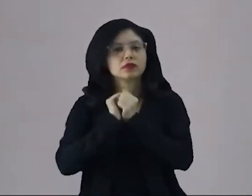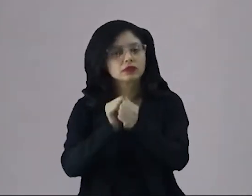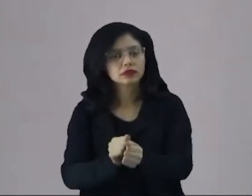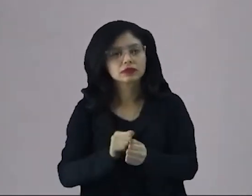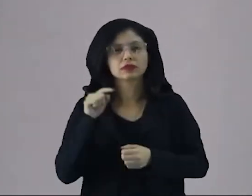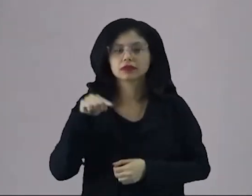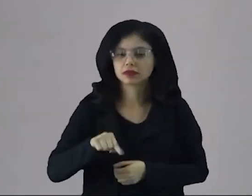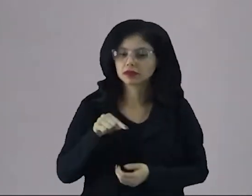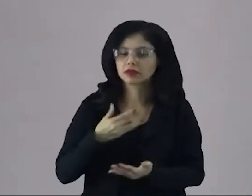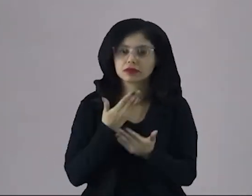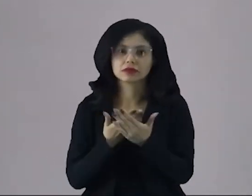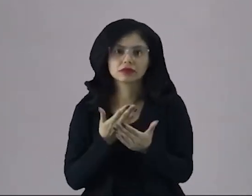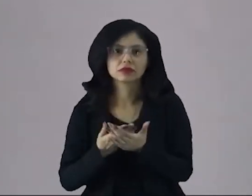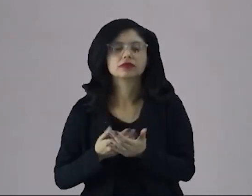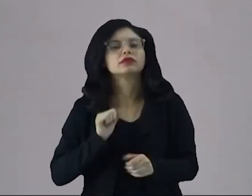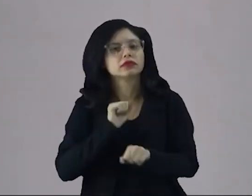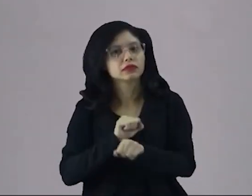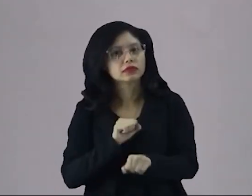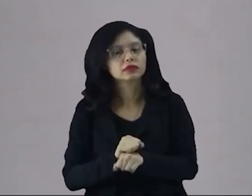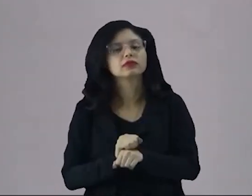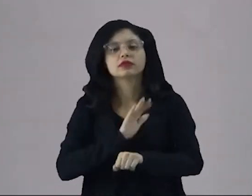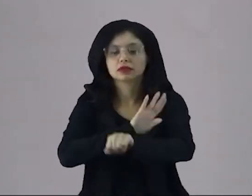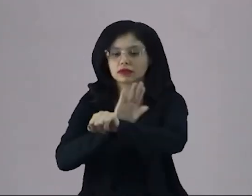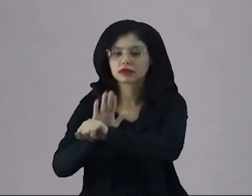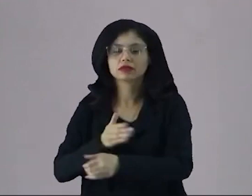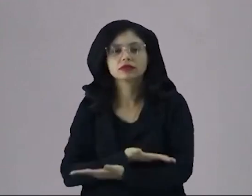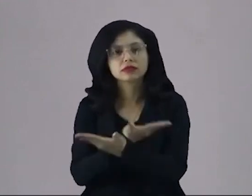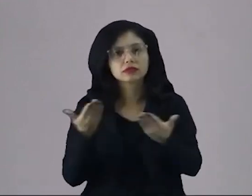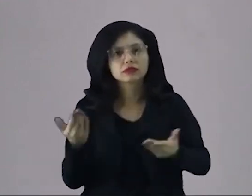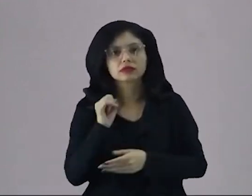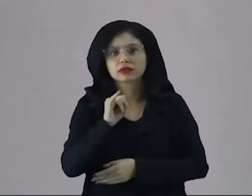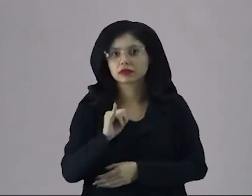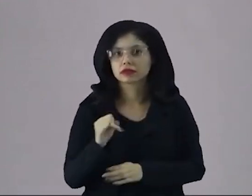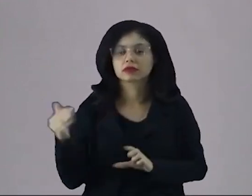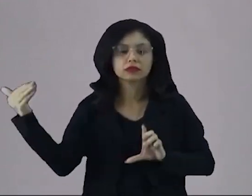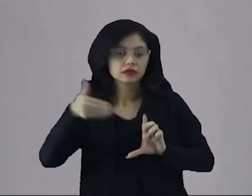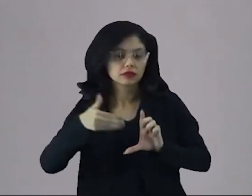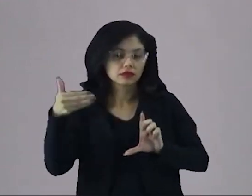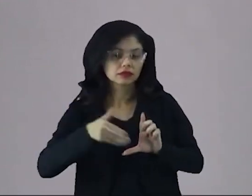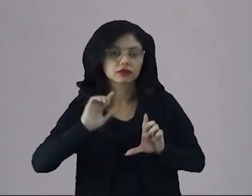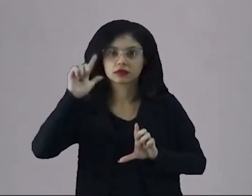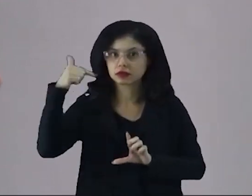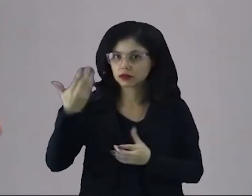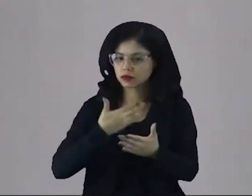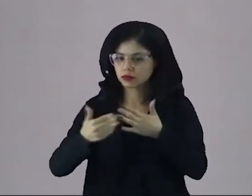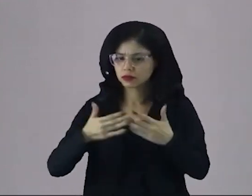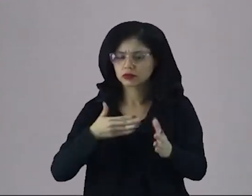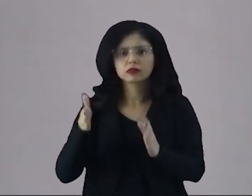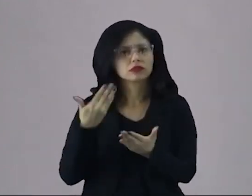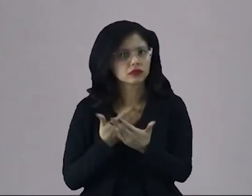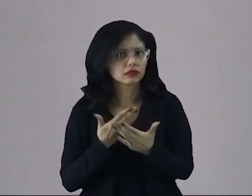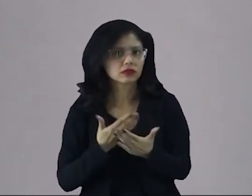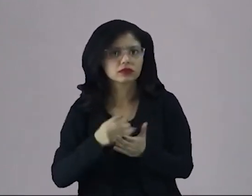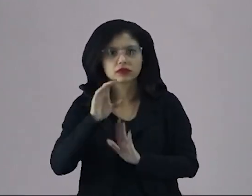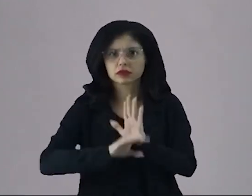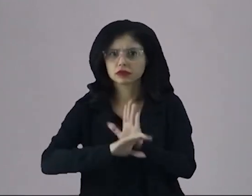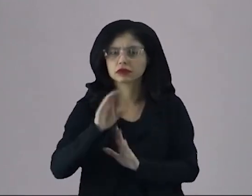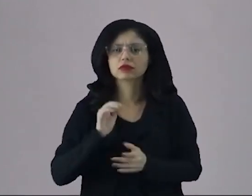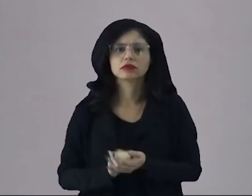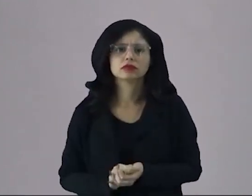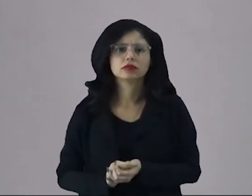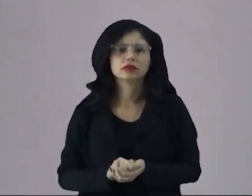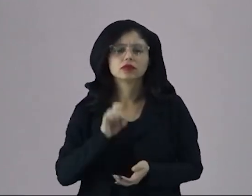participaram dessa aula, espero que tenha contribuído. Se você quiser acessar essa aula ou qualquer outro componente